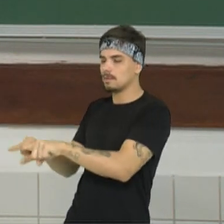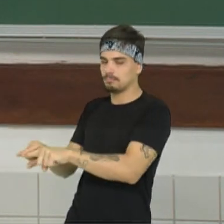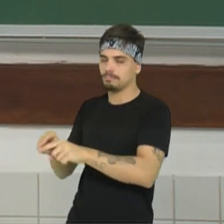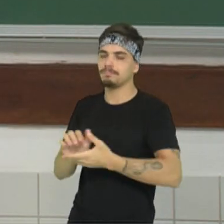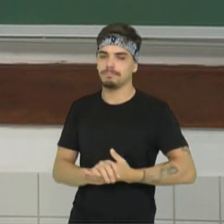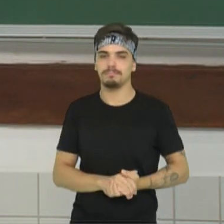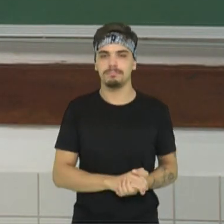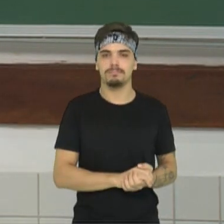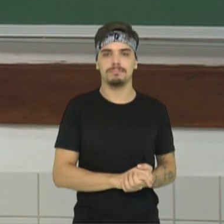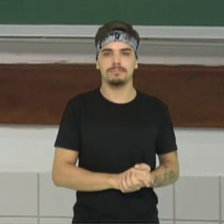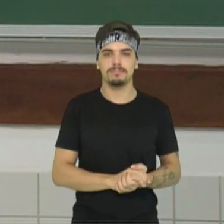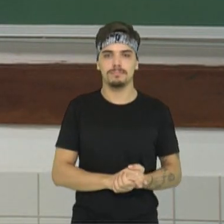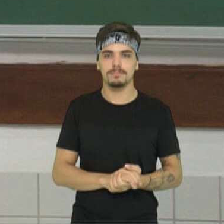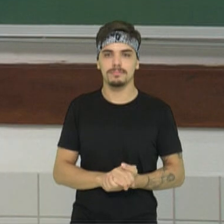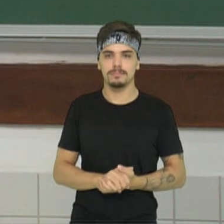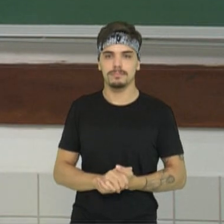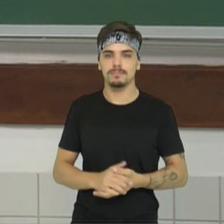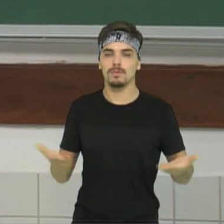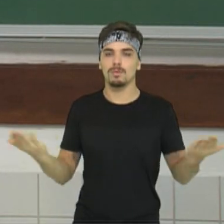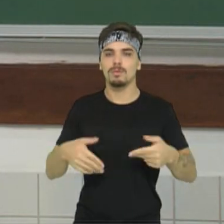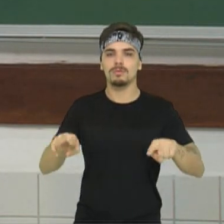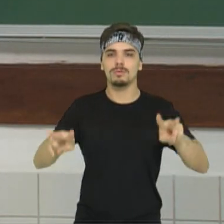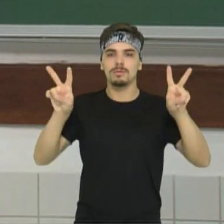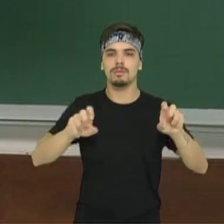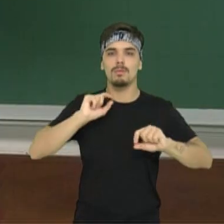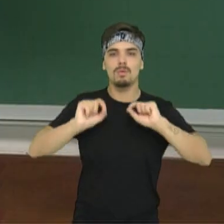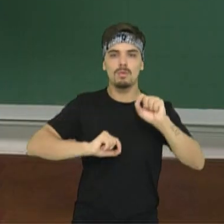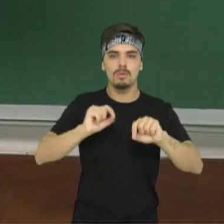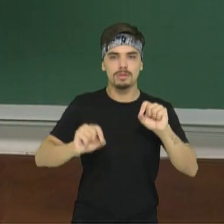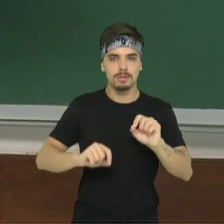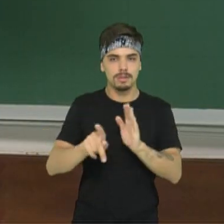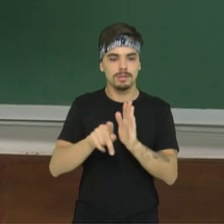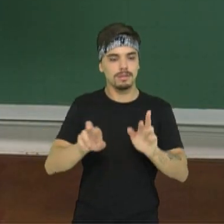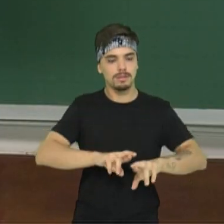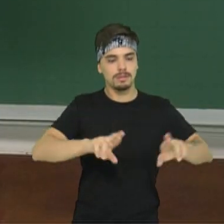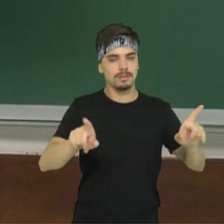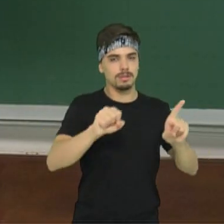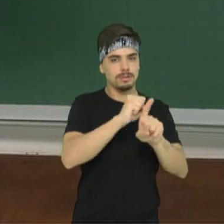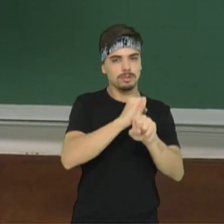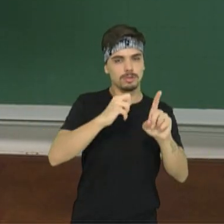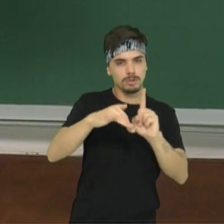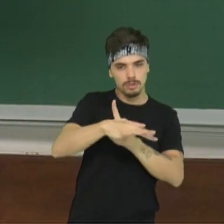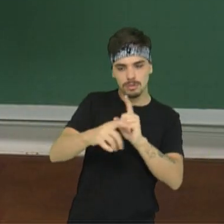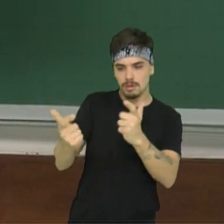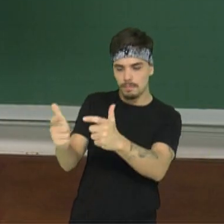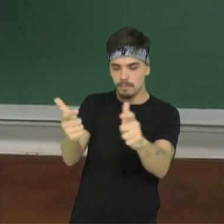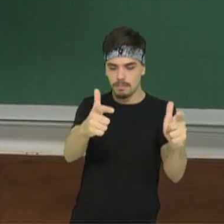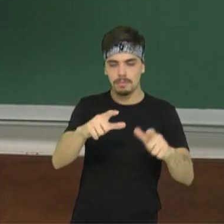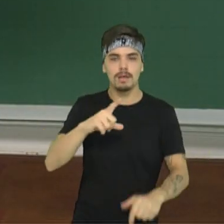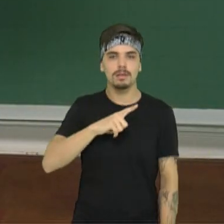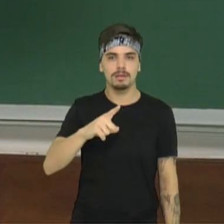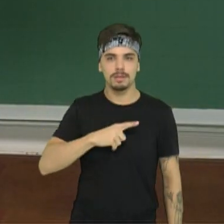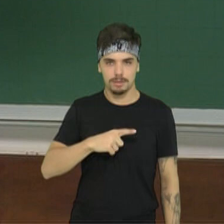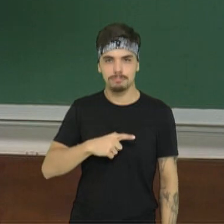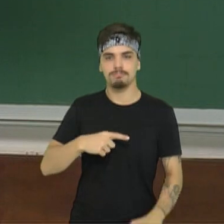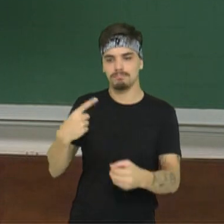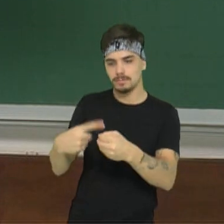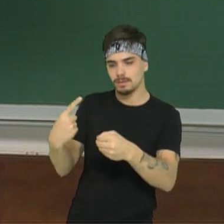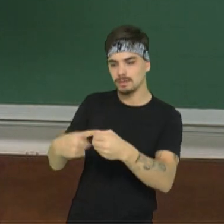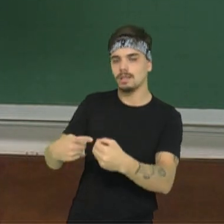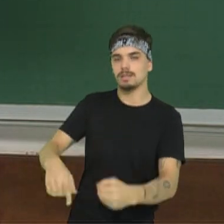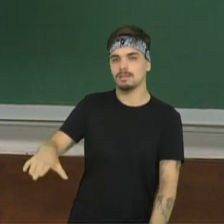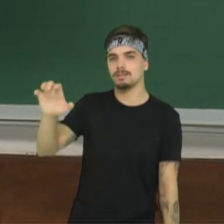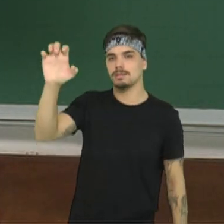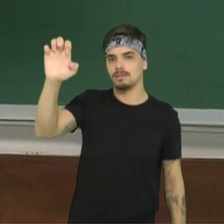possível. O tema da aula de hoje, nós vamos falar sobre diferenças socioespaciais existentes entre as cidades da